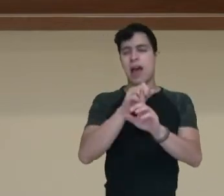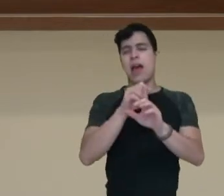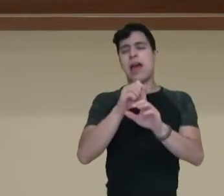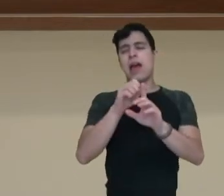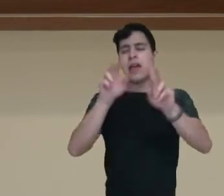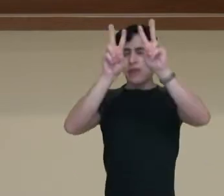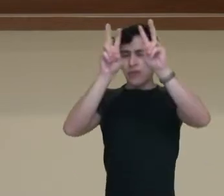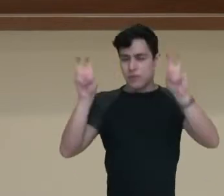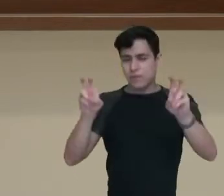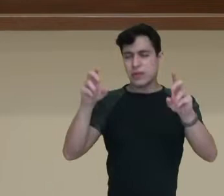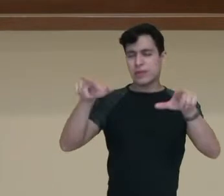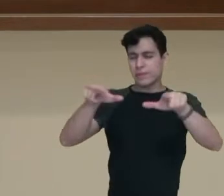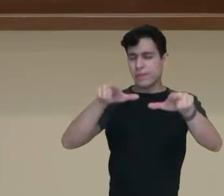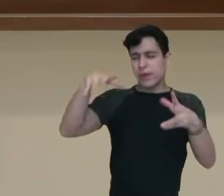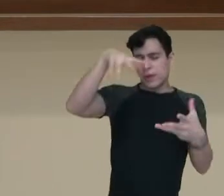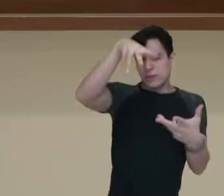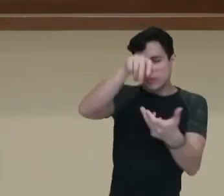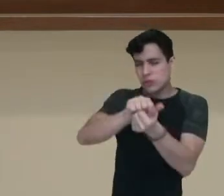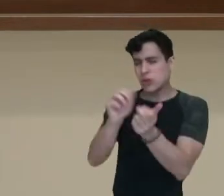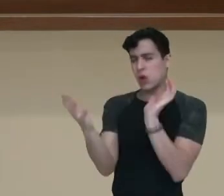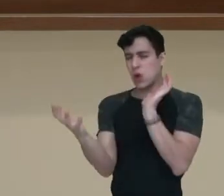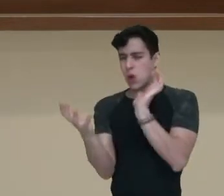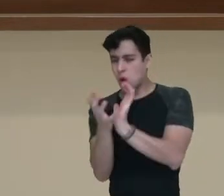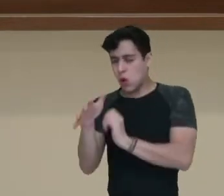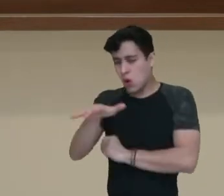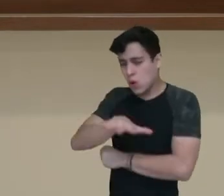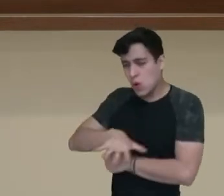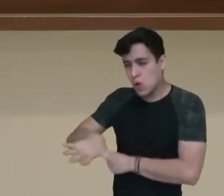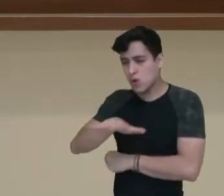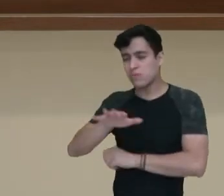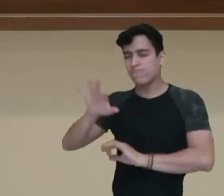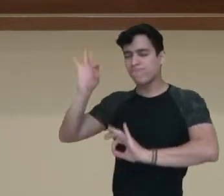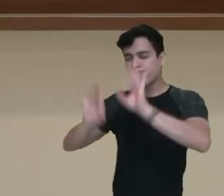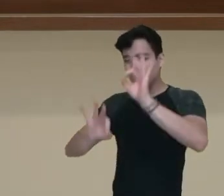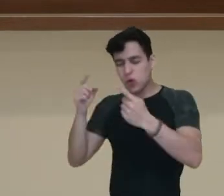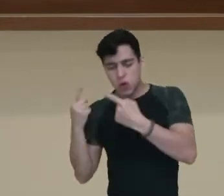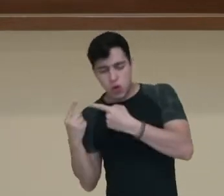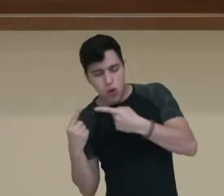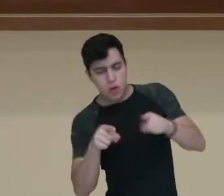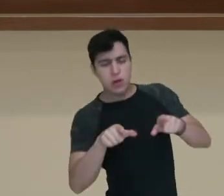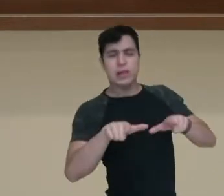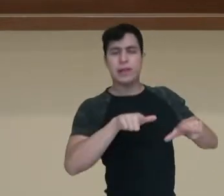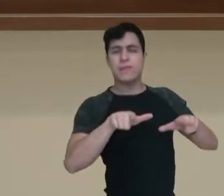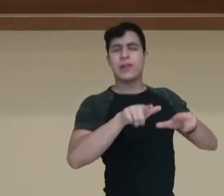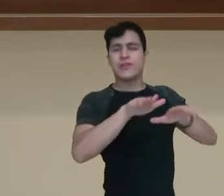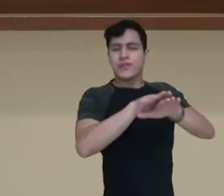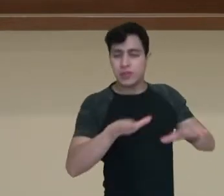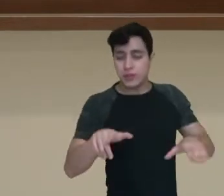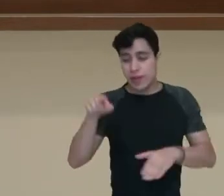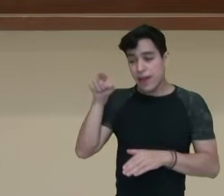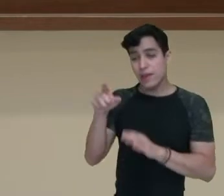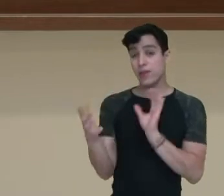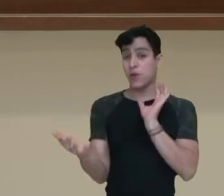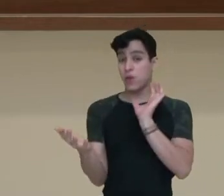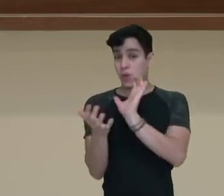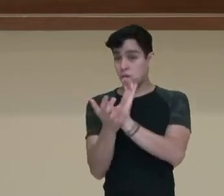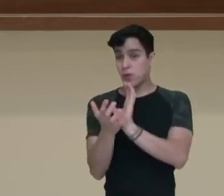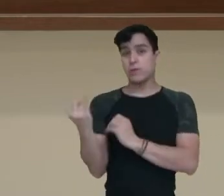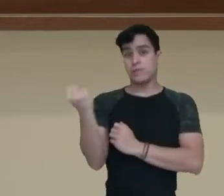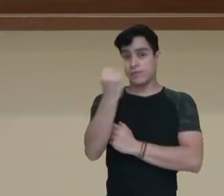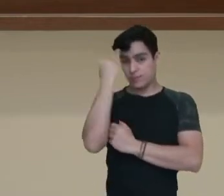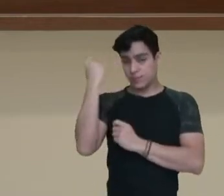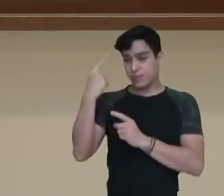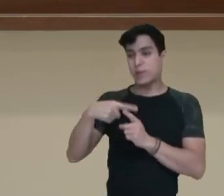do Trabalho fez ali contra o trabalho infantil. Essa organização ela é importante porque é um